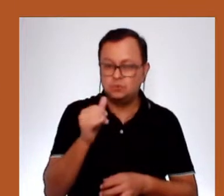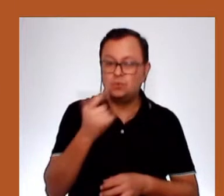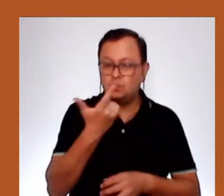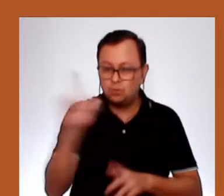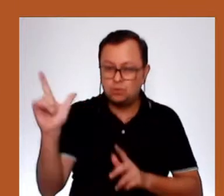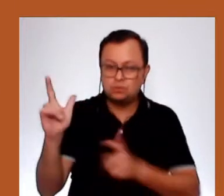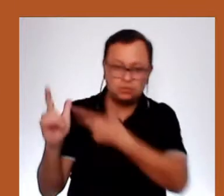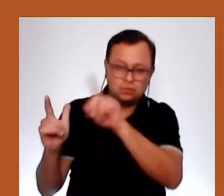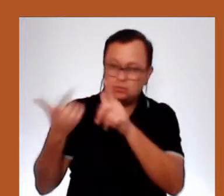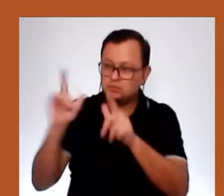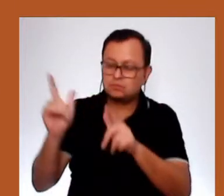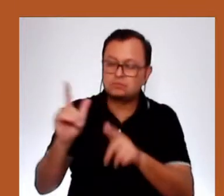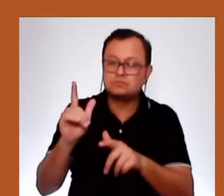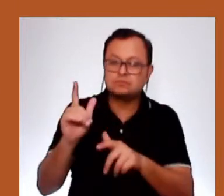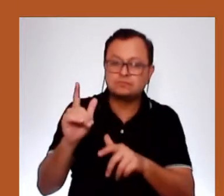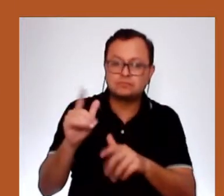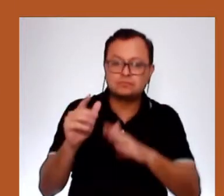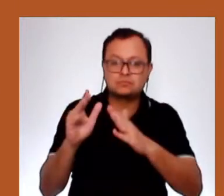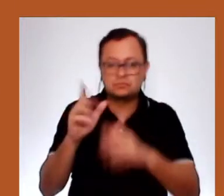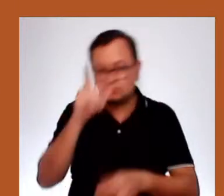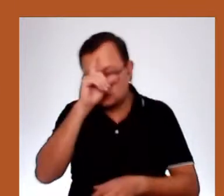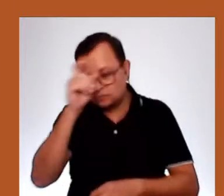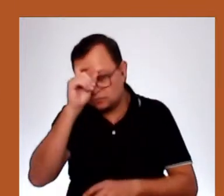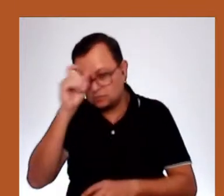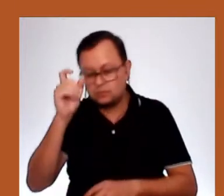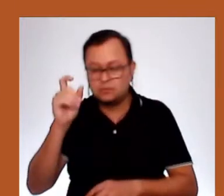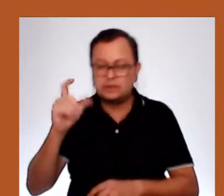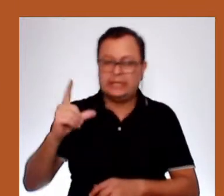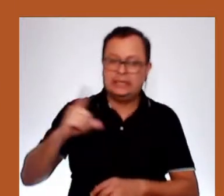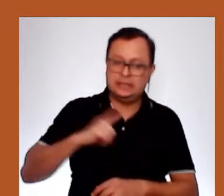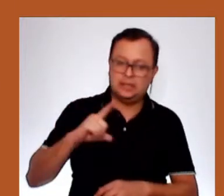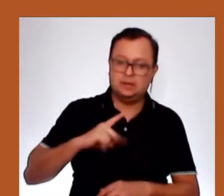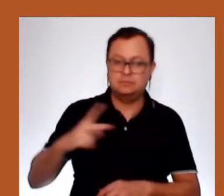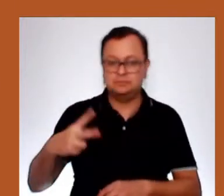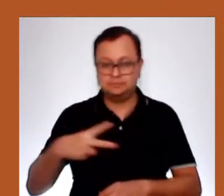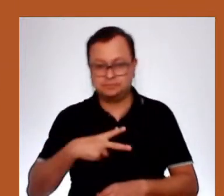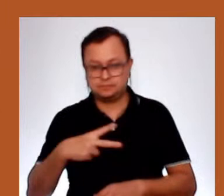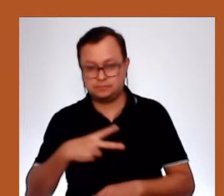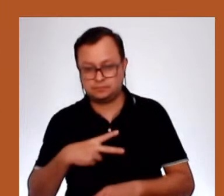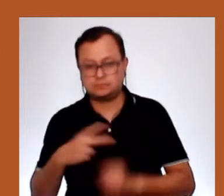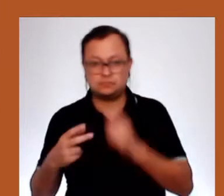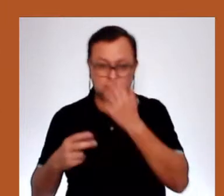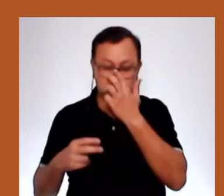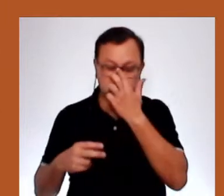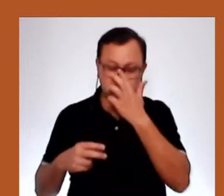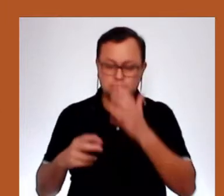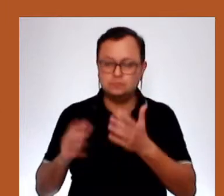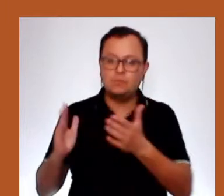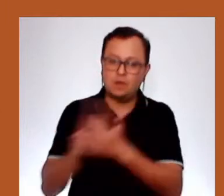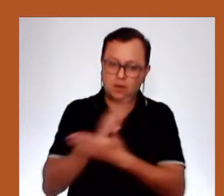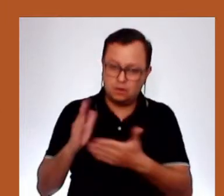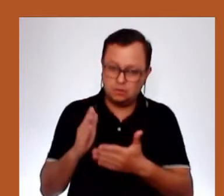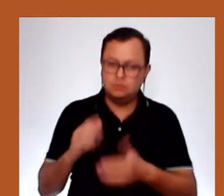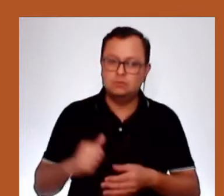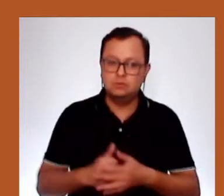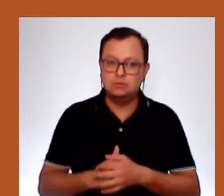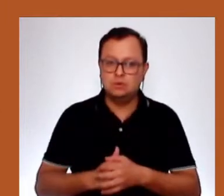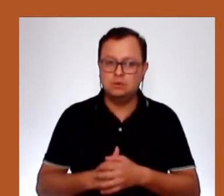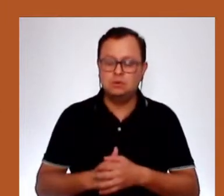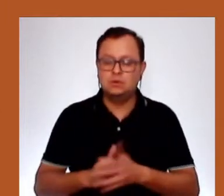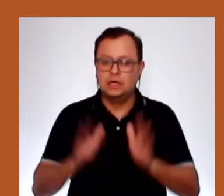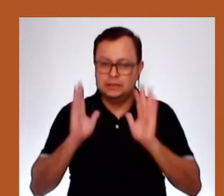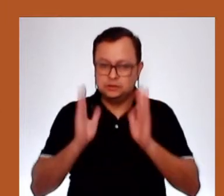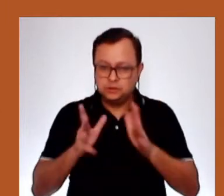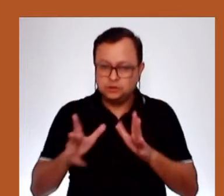hospitais no Brasil, tem os particulares, passado por esse processo de captação